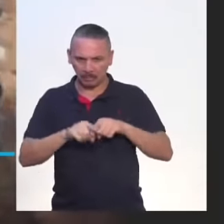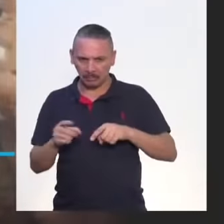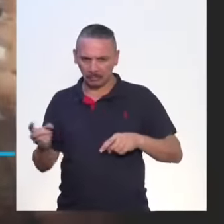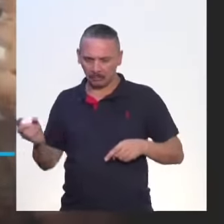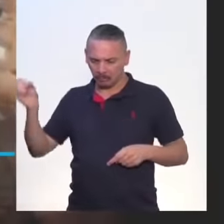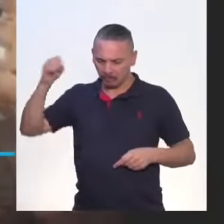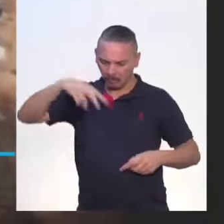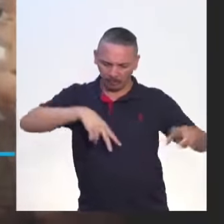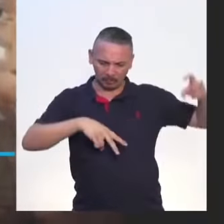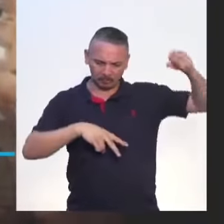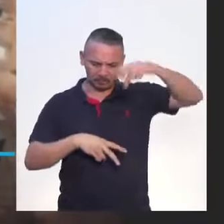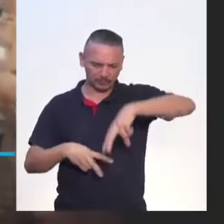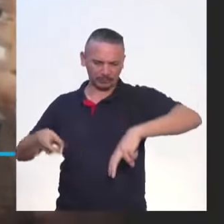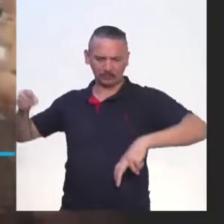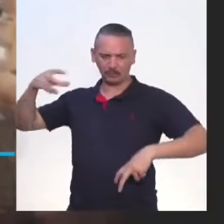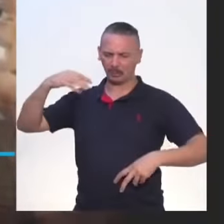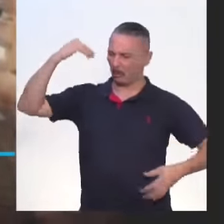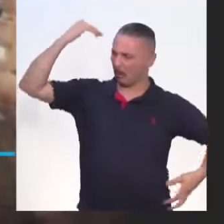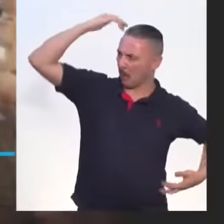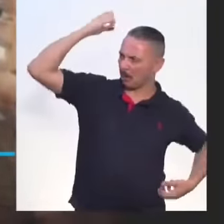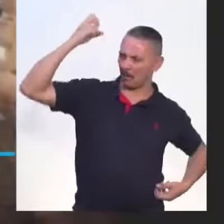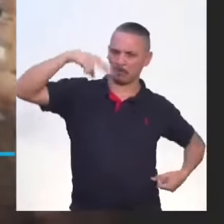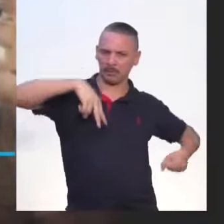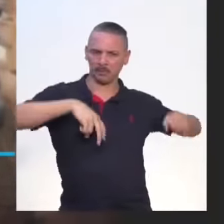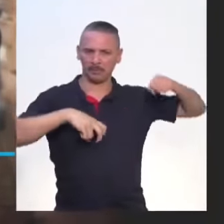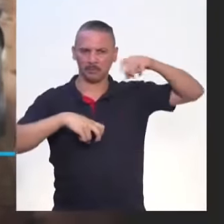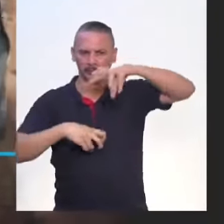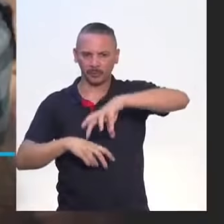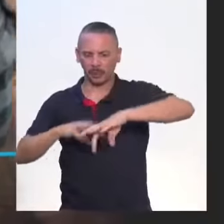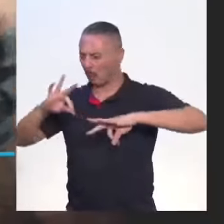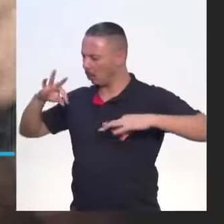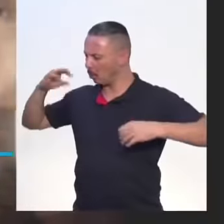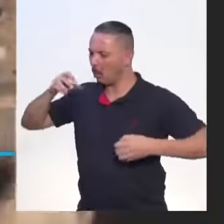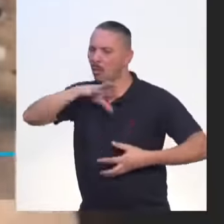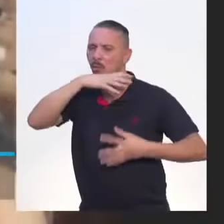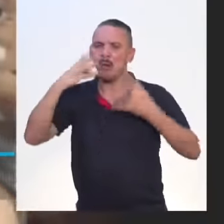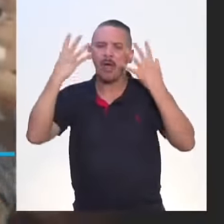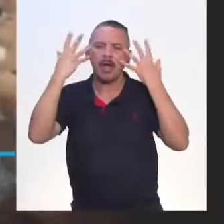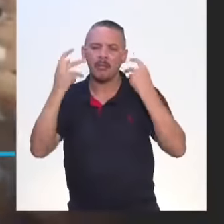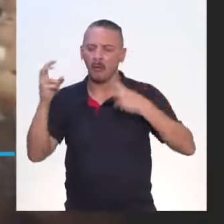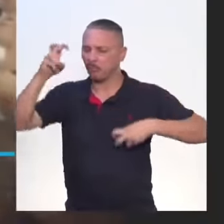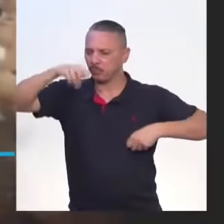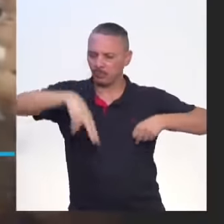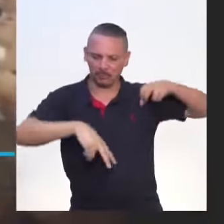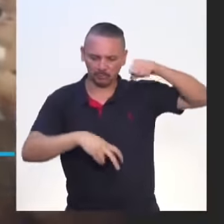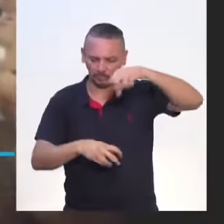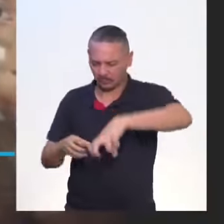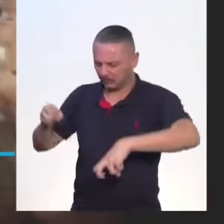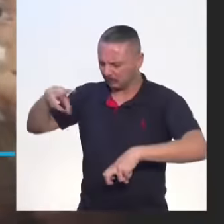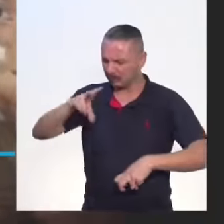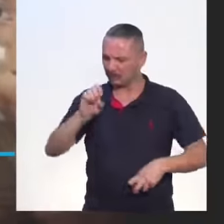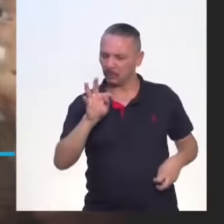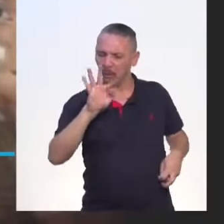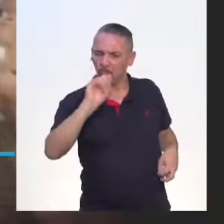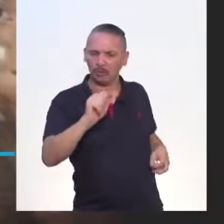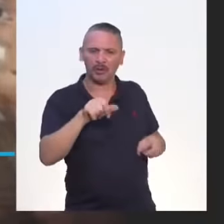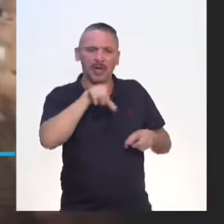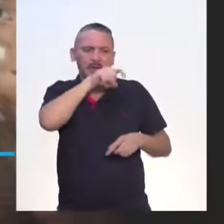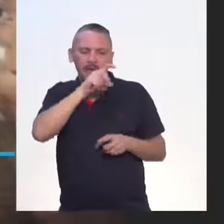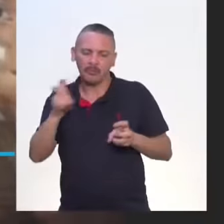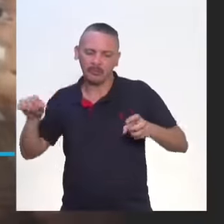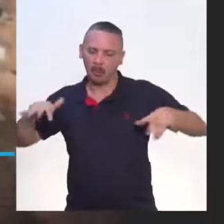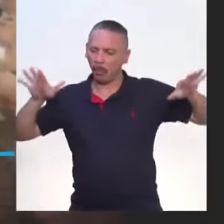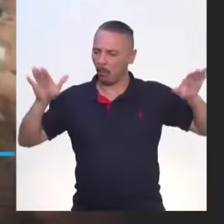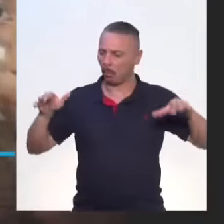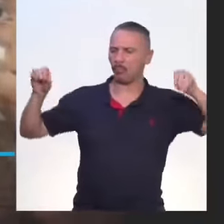o macaco pulou em cima dele, a anta pulou em cima dele, a cutia foi lá também, a arara e tal, e ele